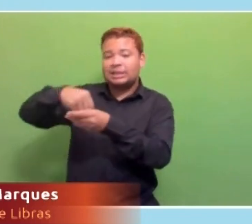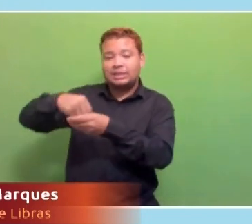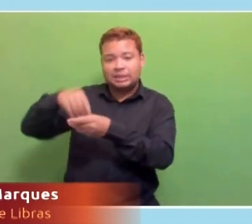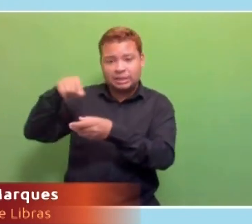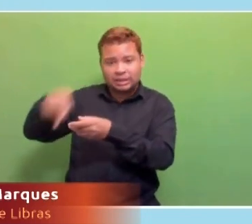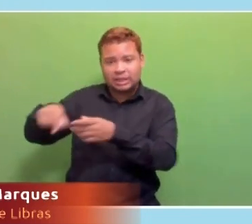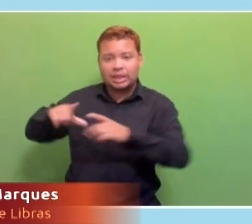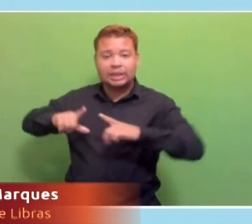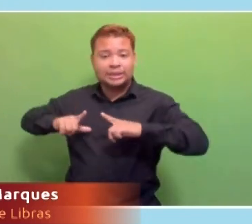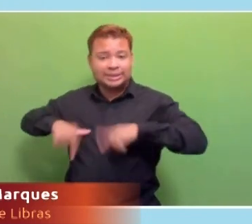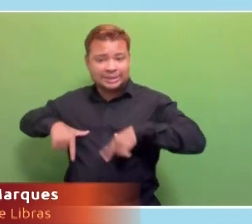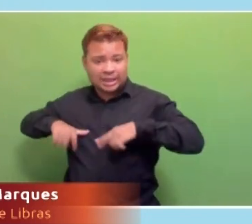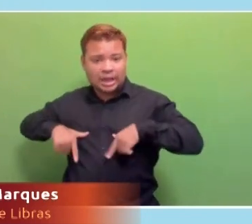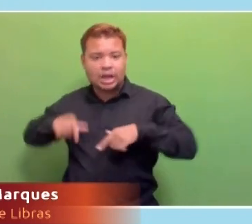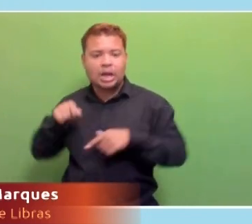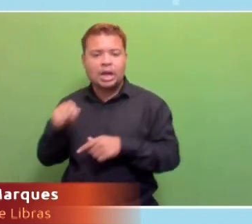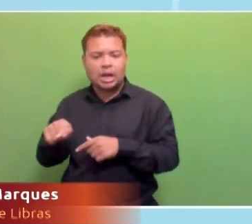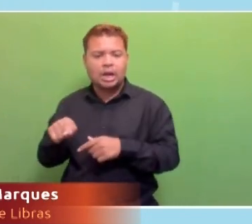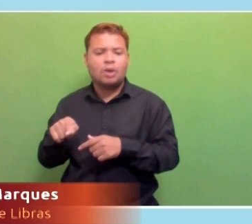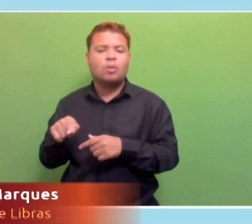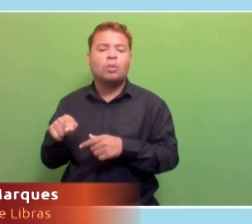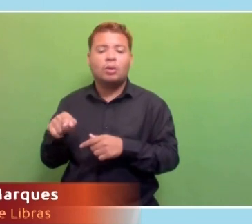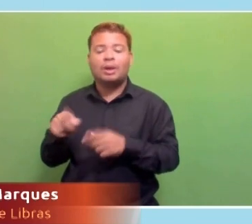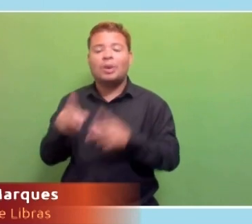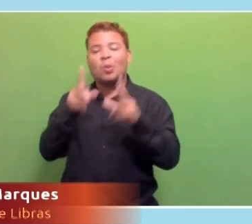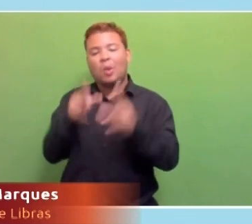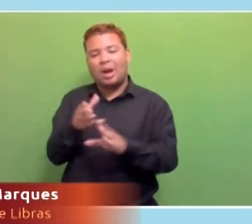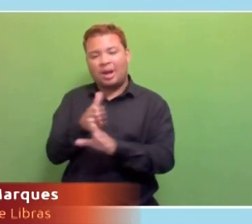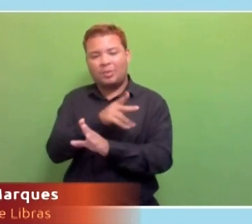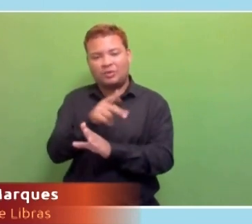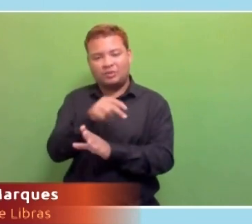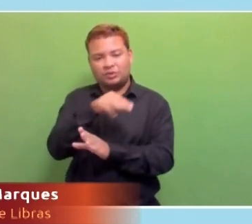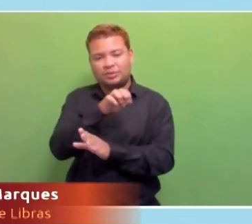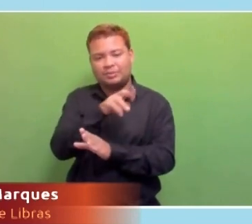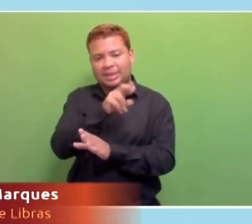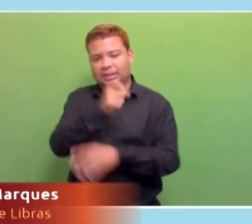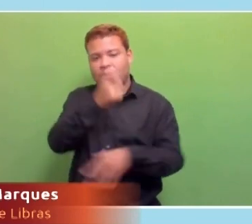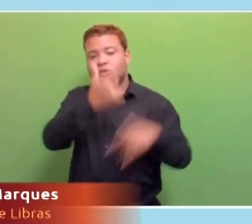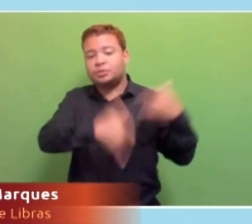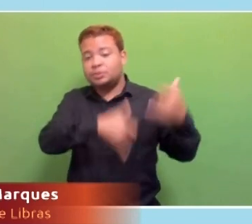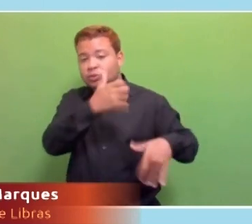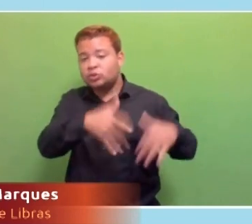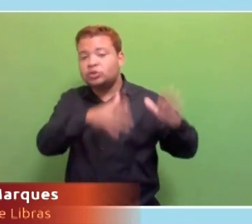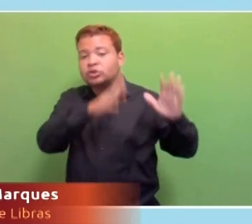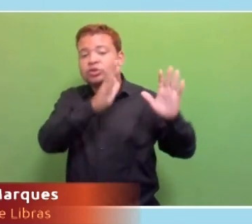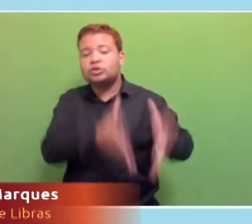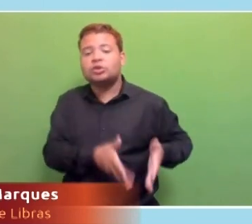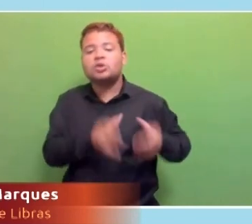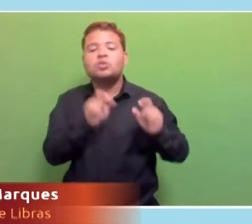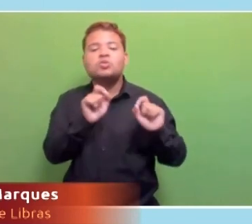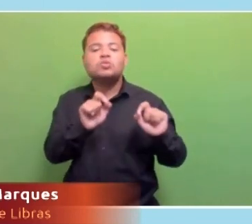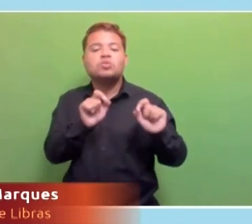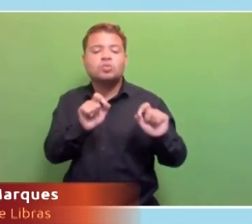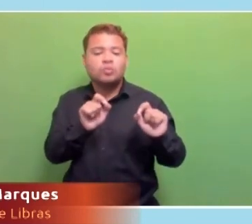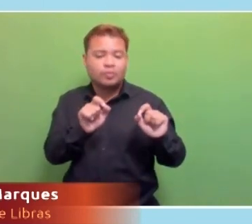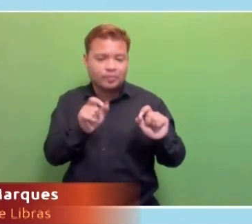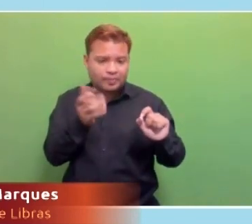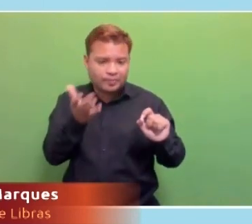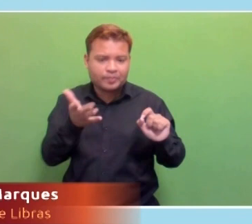que destacou o professor Matheus, ou seja, de grande, digamos